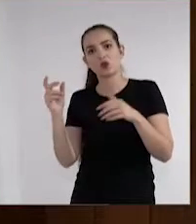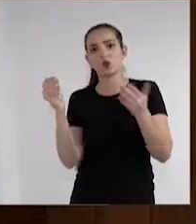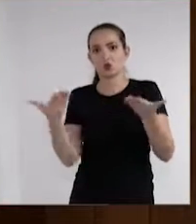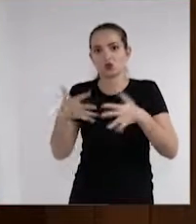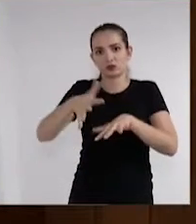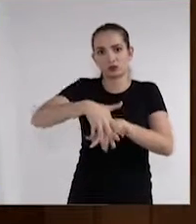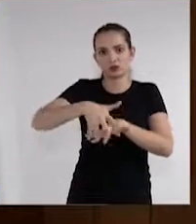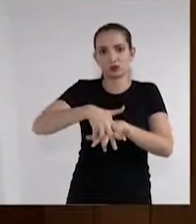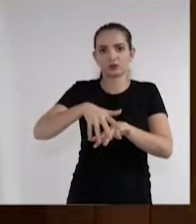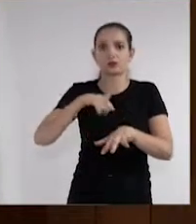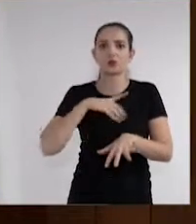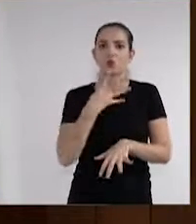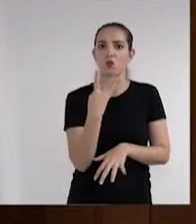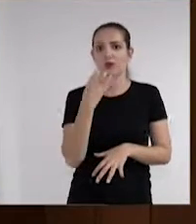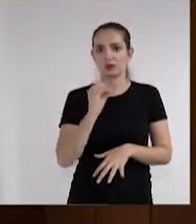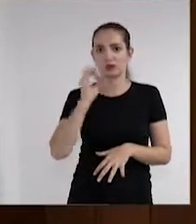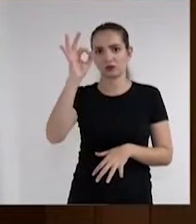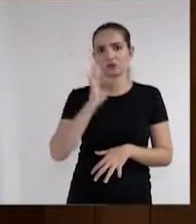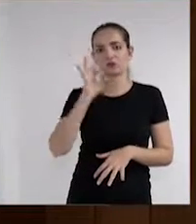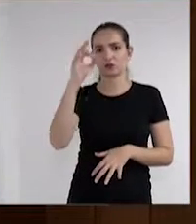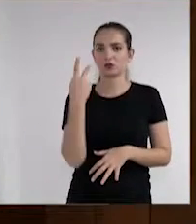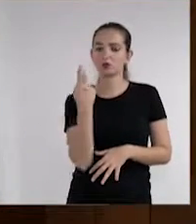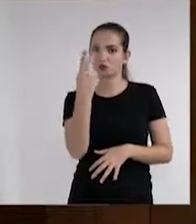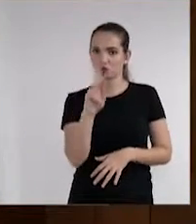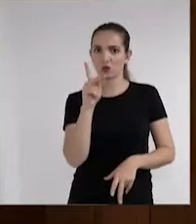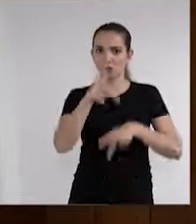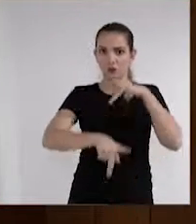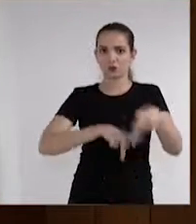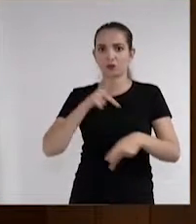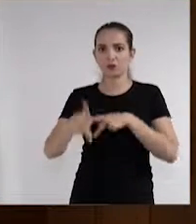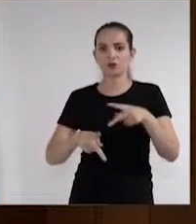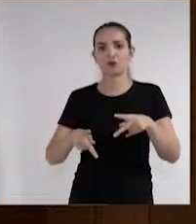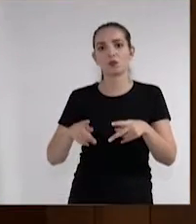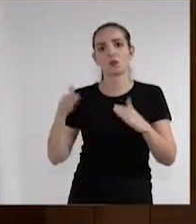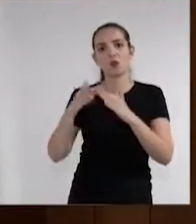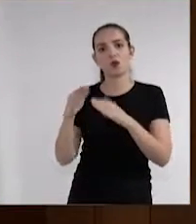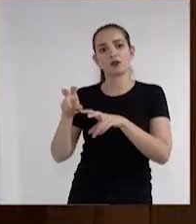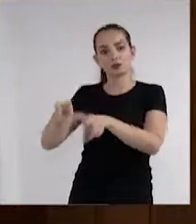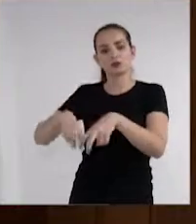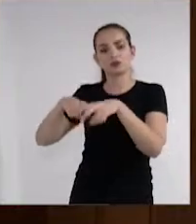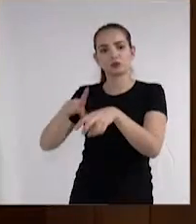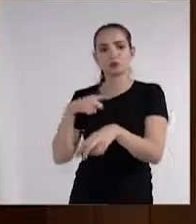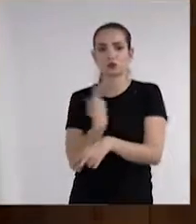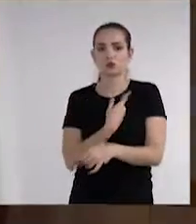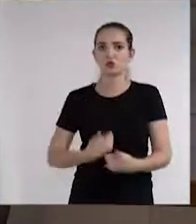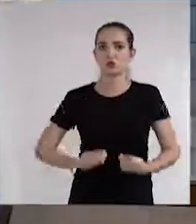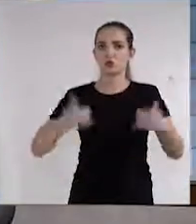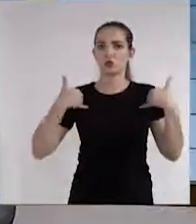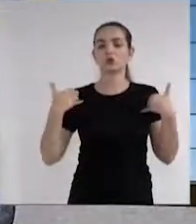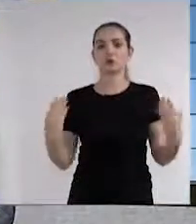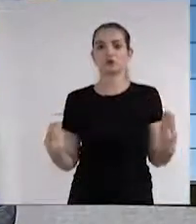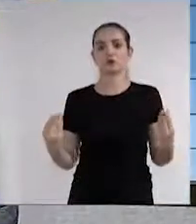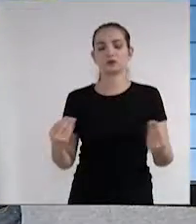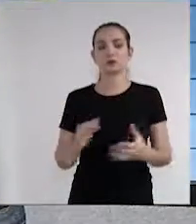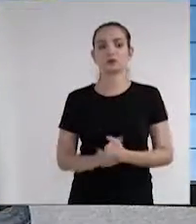de Sidrolândia ter 40% da sua população no campo. Isso nos orgulha muito.